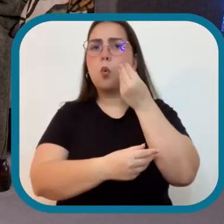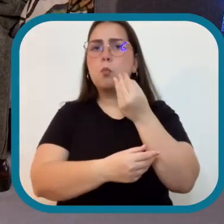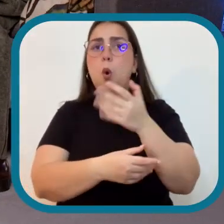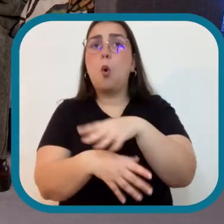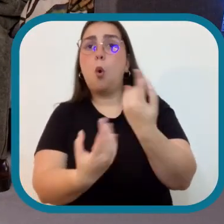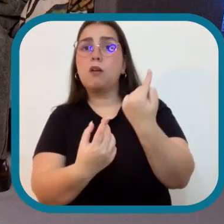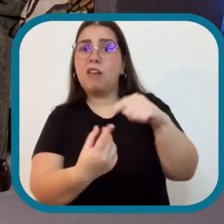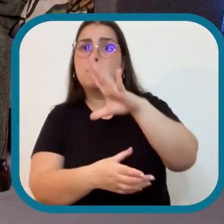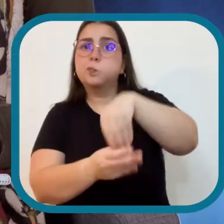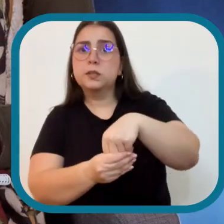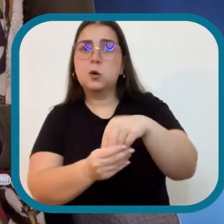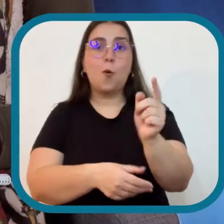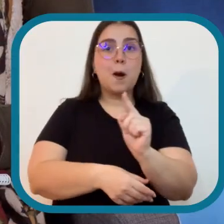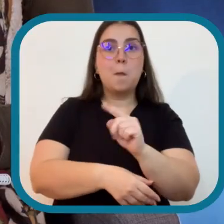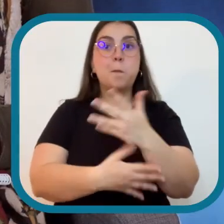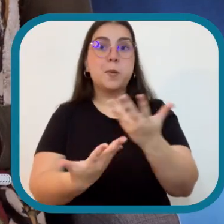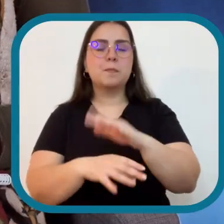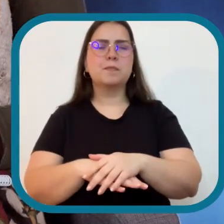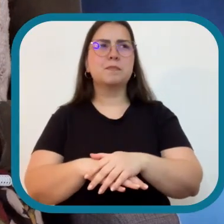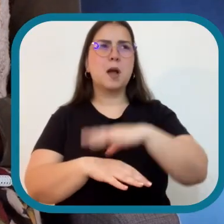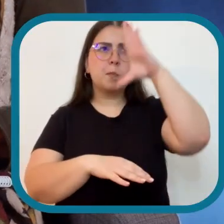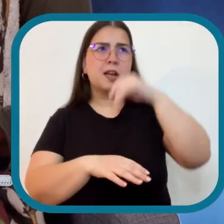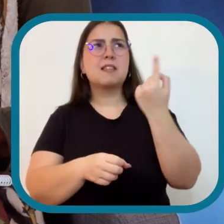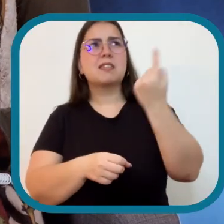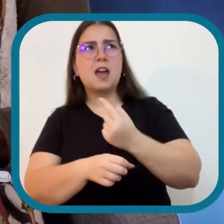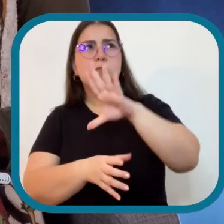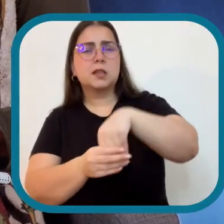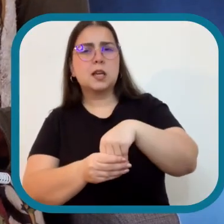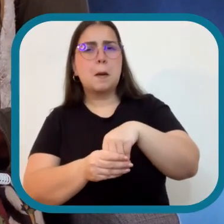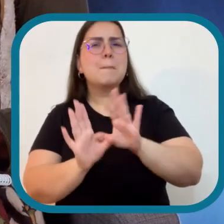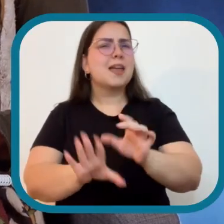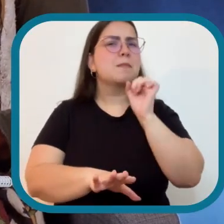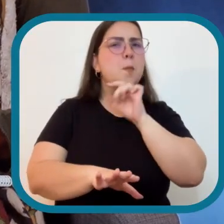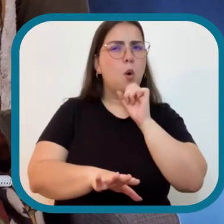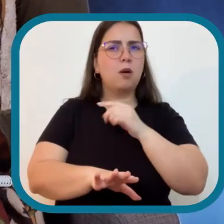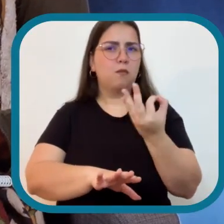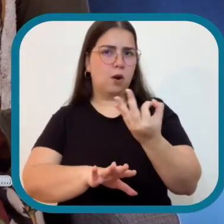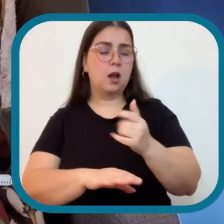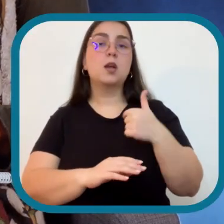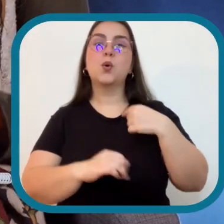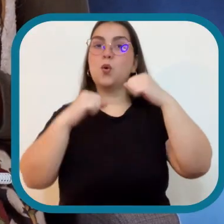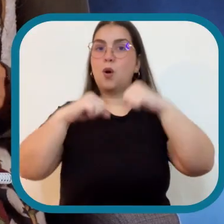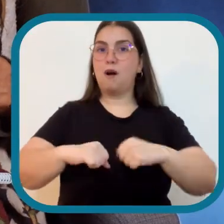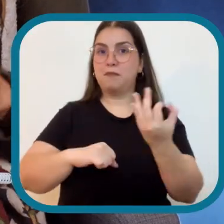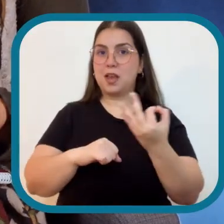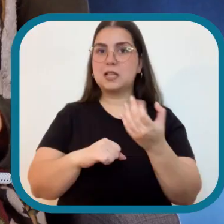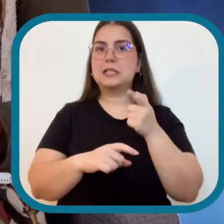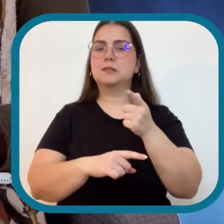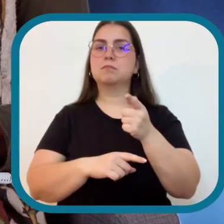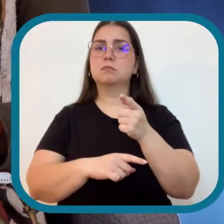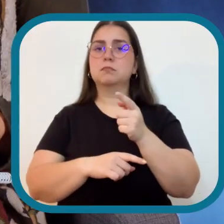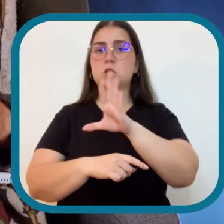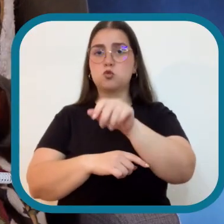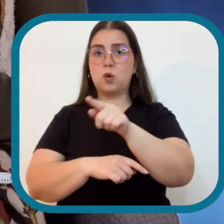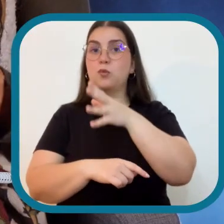ela deve ter um lugar? Não sei se deve, mas pode, certamente pode. Eu concordo com